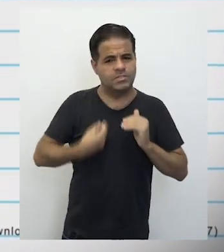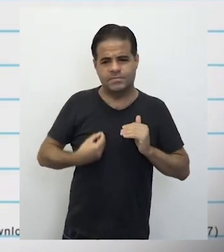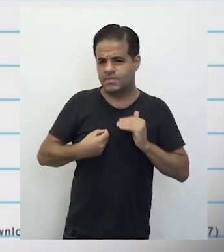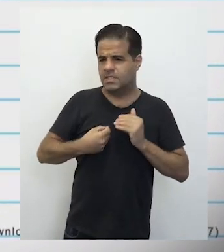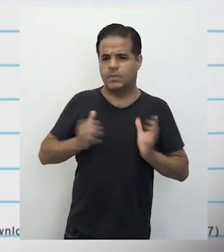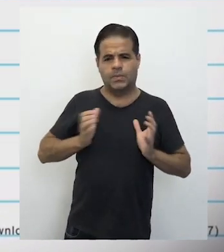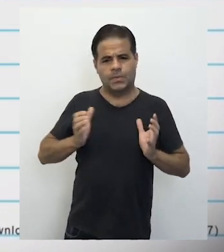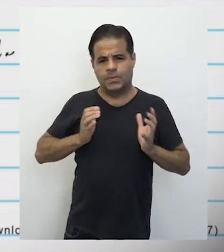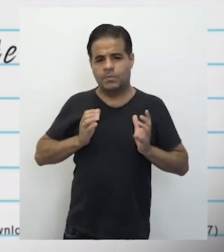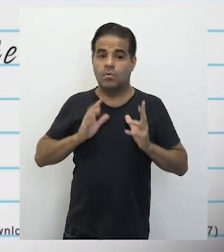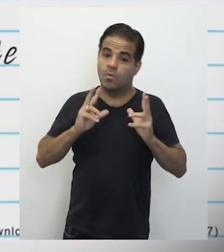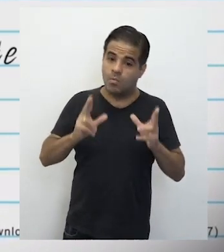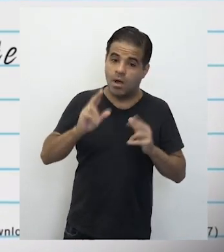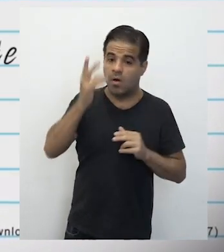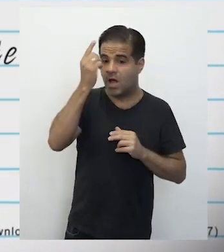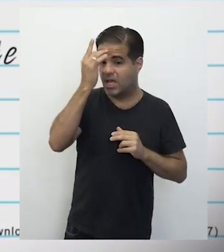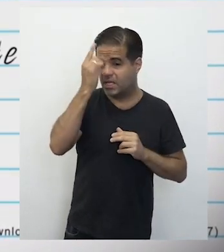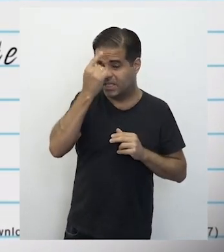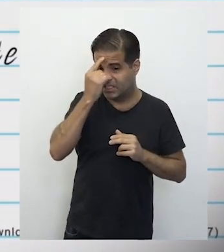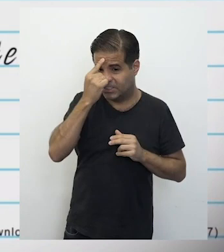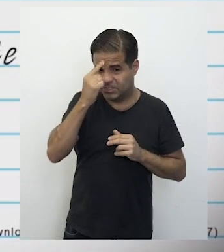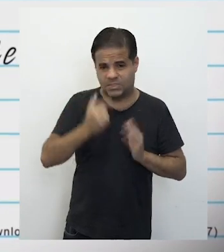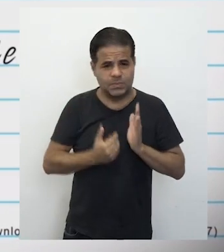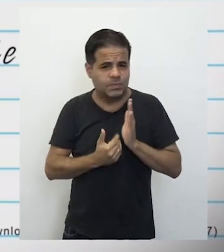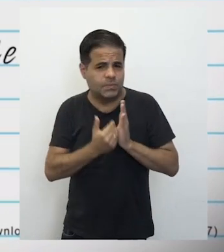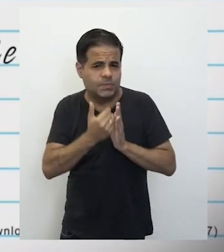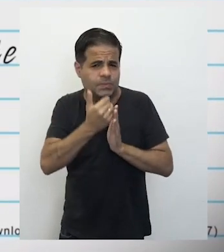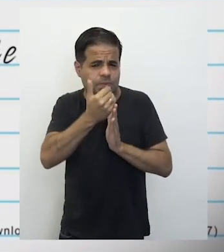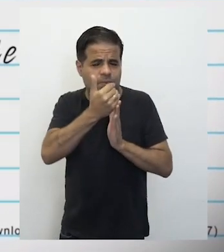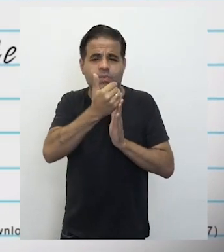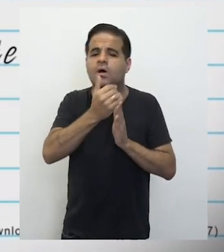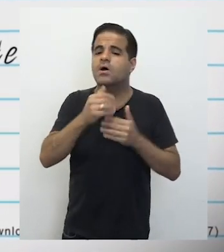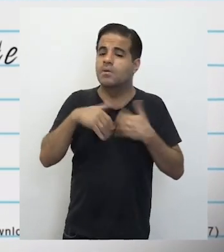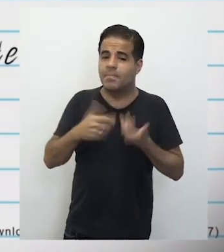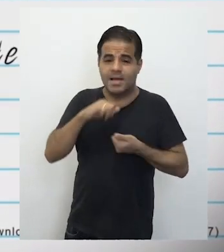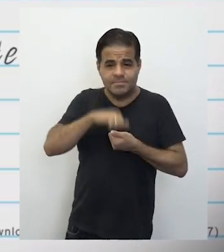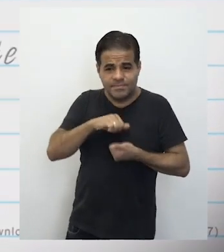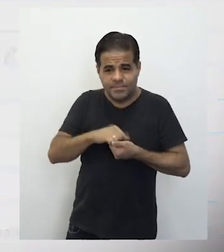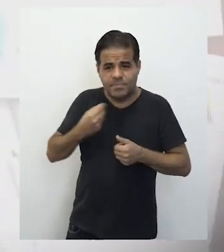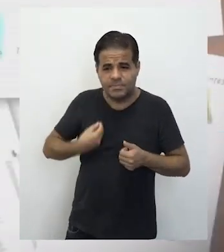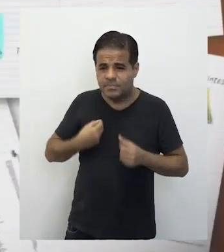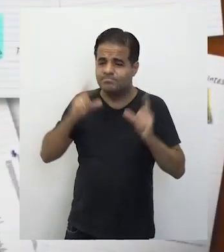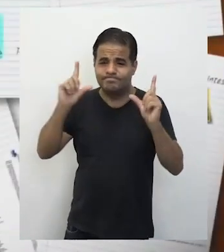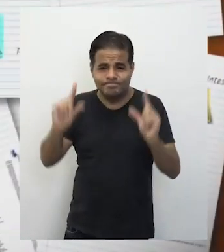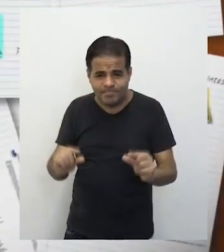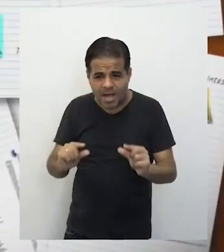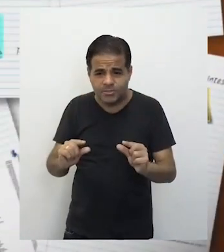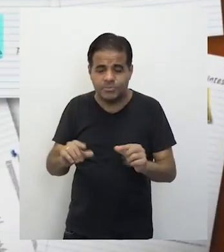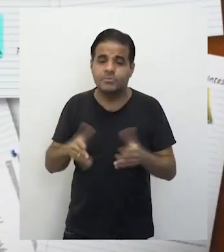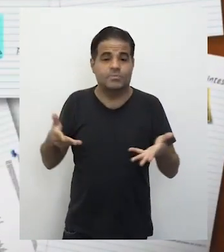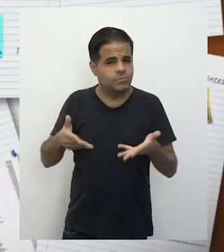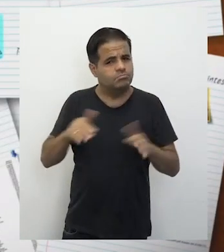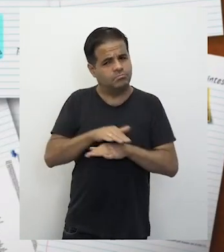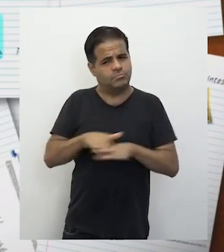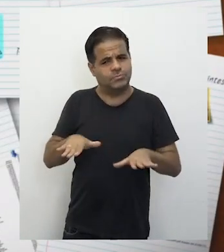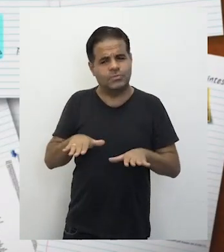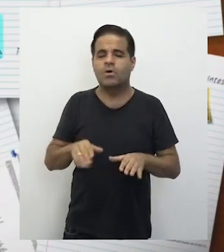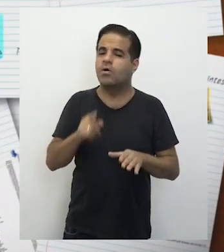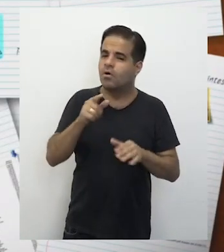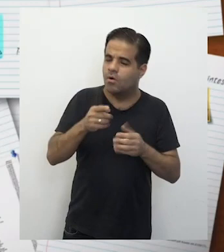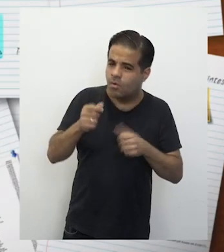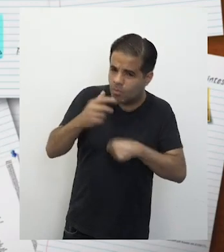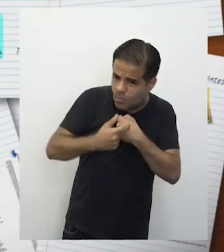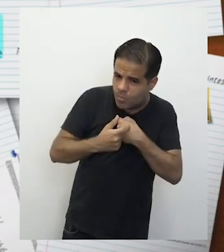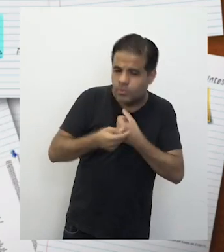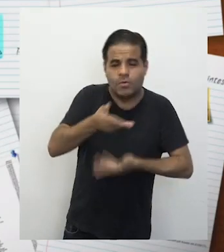como no caso da Índia, pode ter um PIB alto e um padrão de vida relativamente baixo. Por hoje é só. Então curta e compartilhe